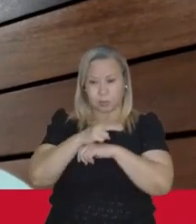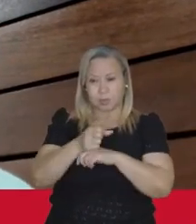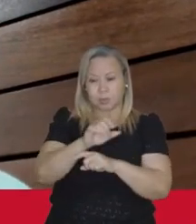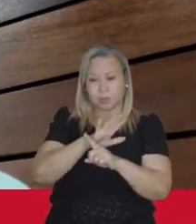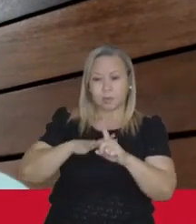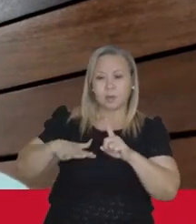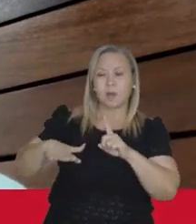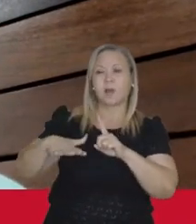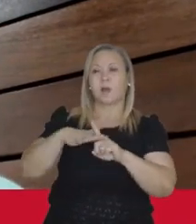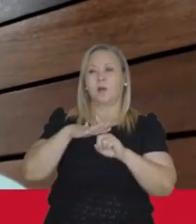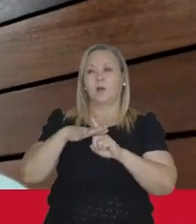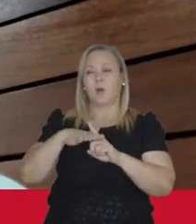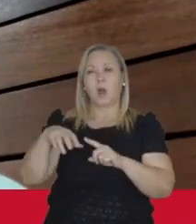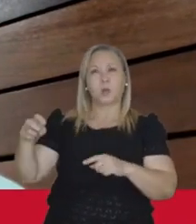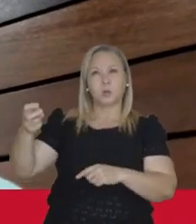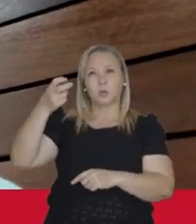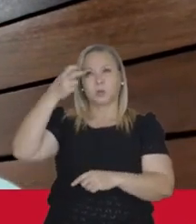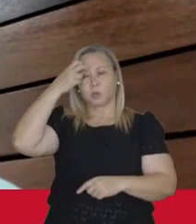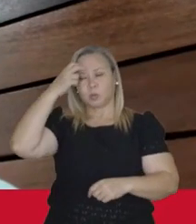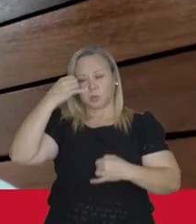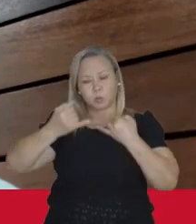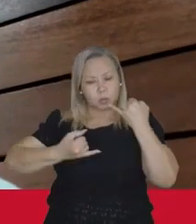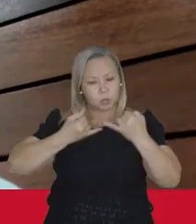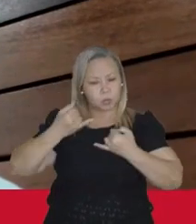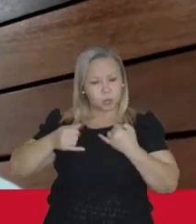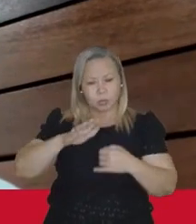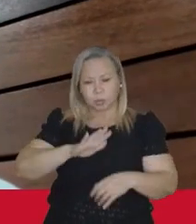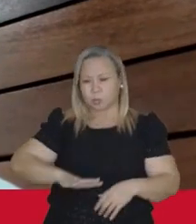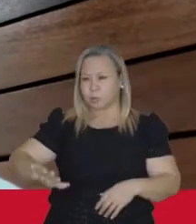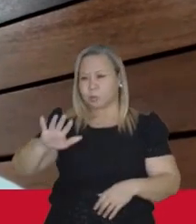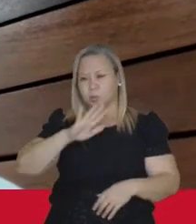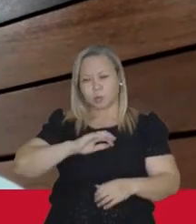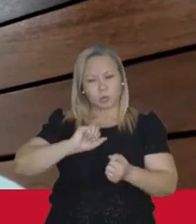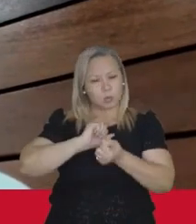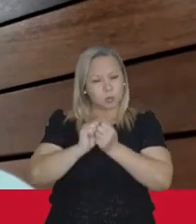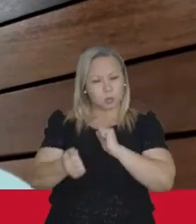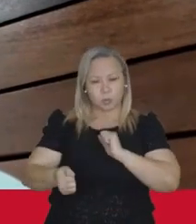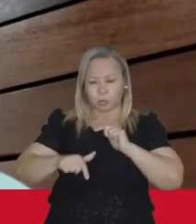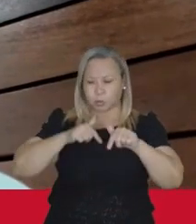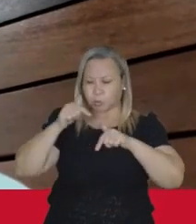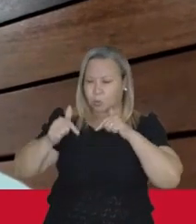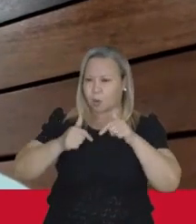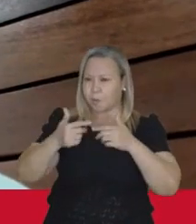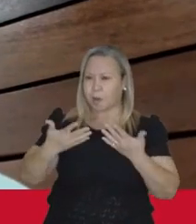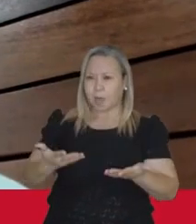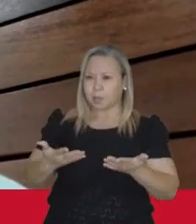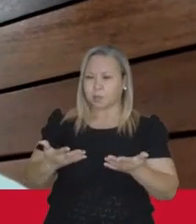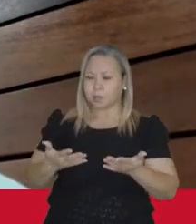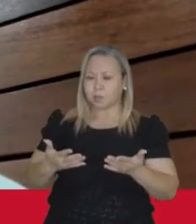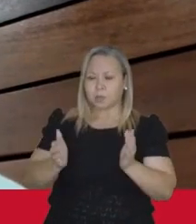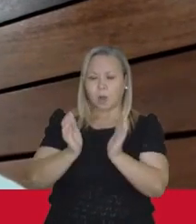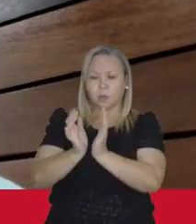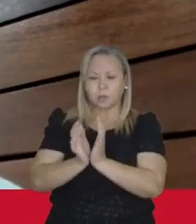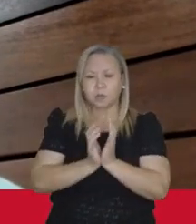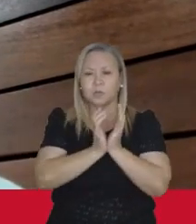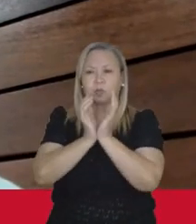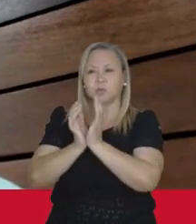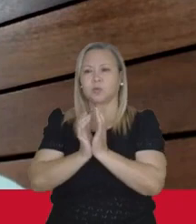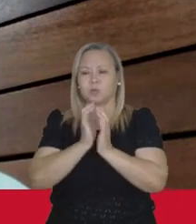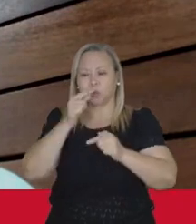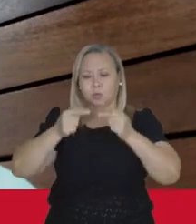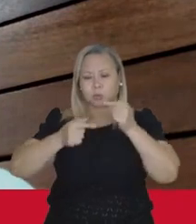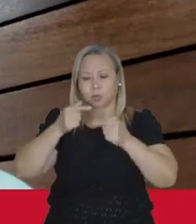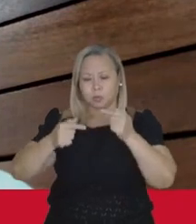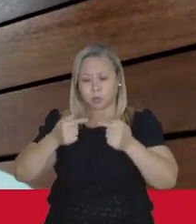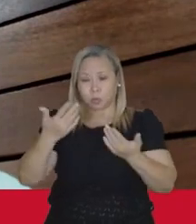social, né, cultura, lazer, esporte, trabalho, emprego, isso é um conjunto de políticas